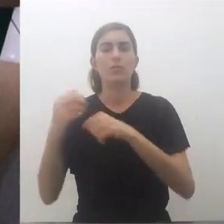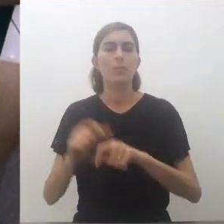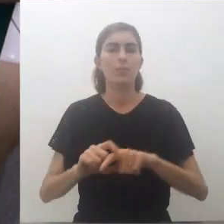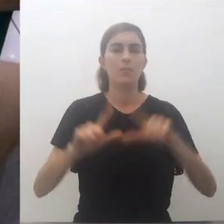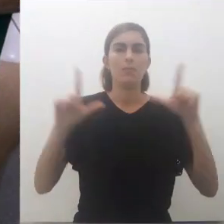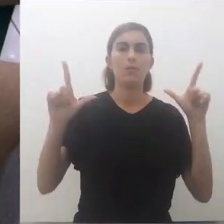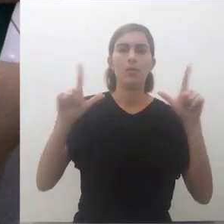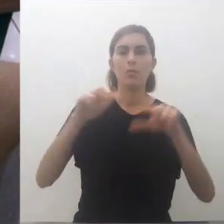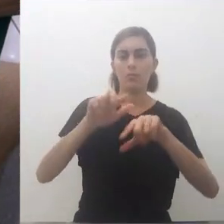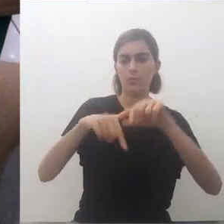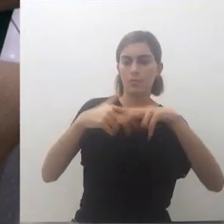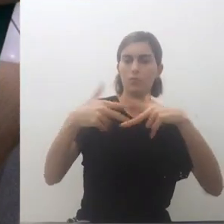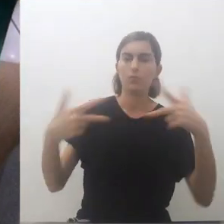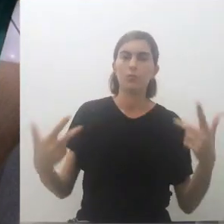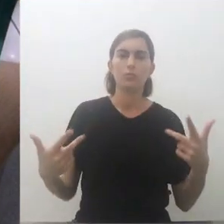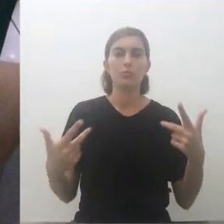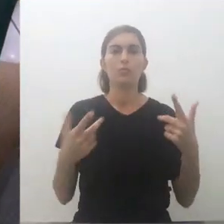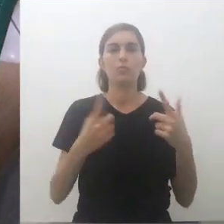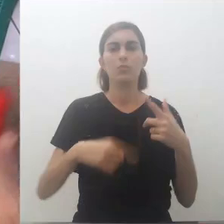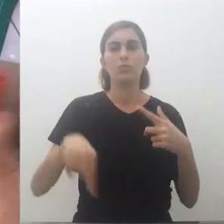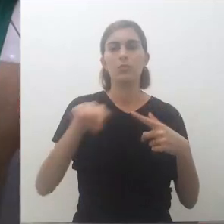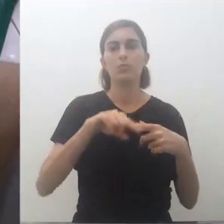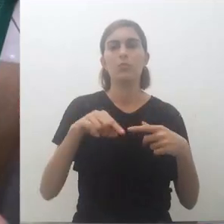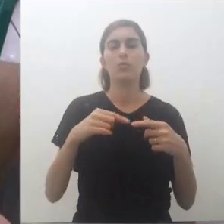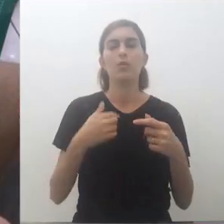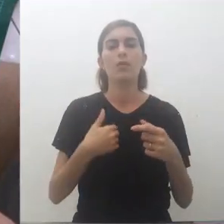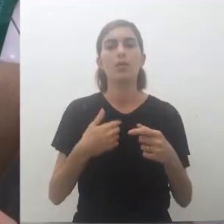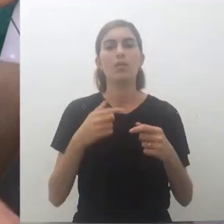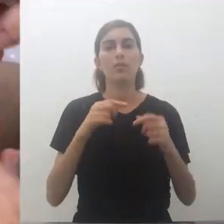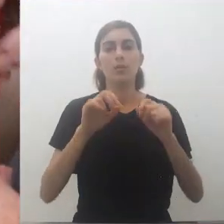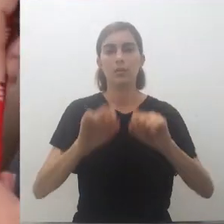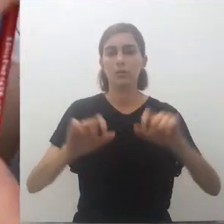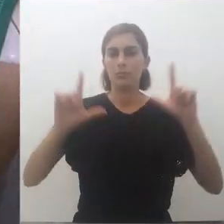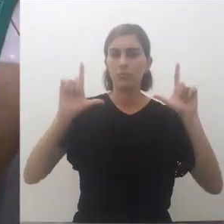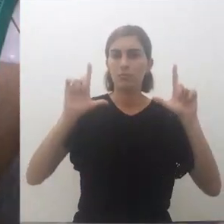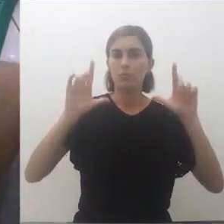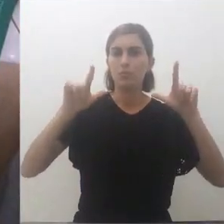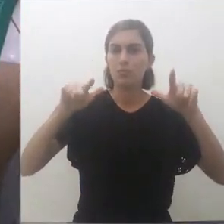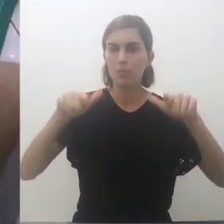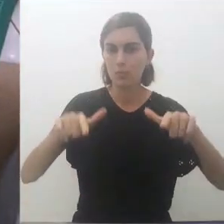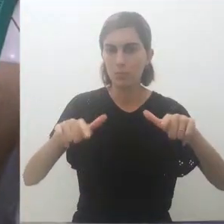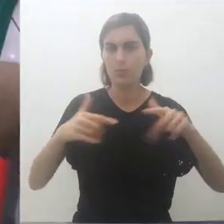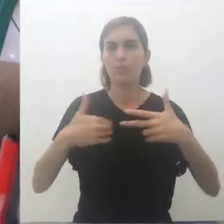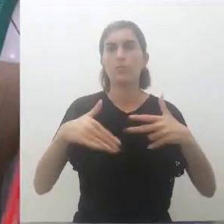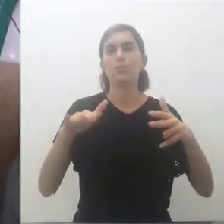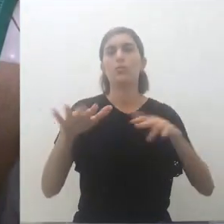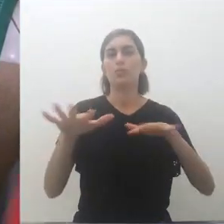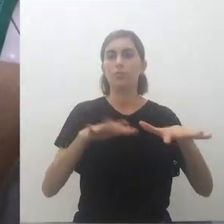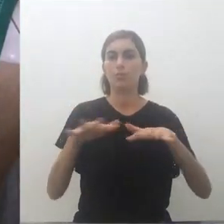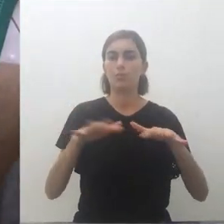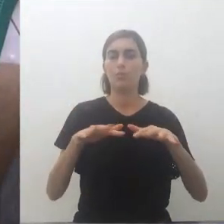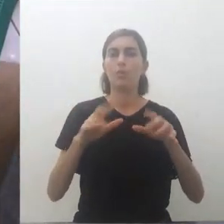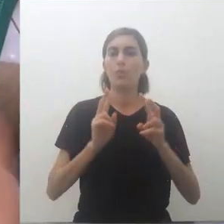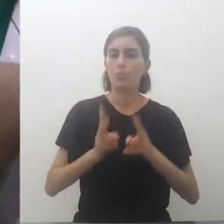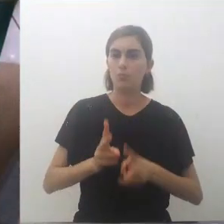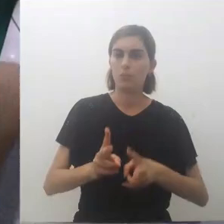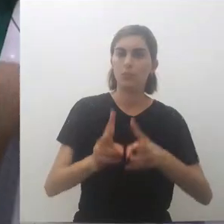elementos, né? Uma linha do horizonte mais inclinada, dando um dinamismo e uma continuidade no